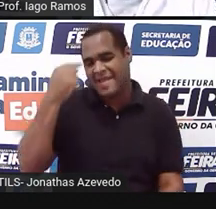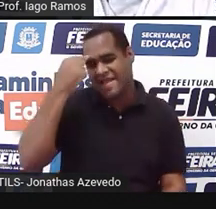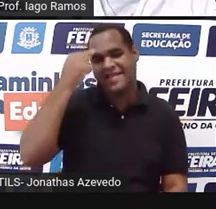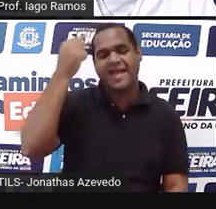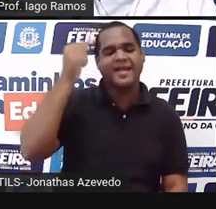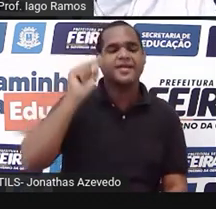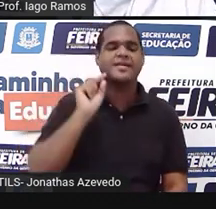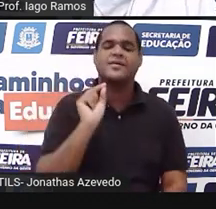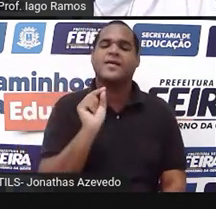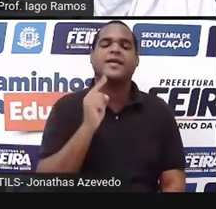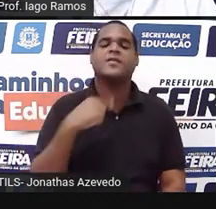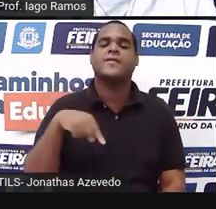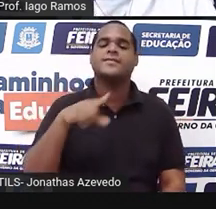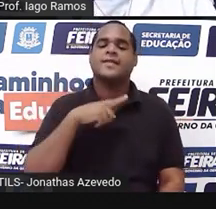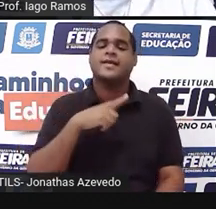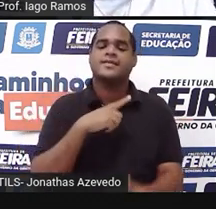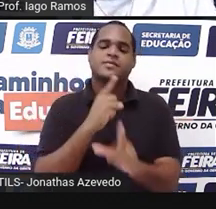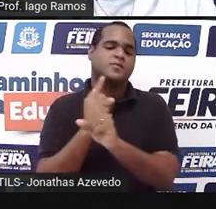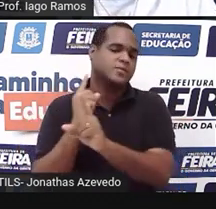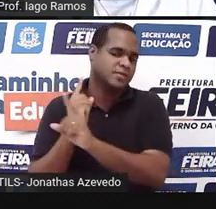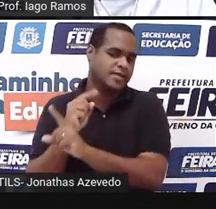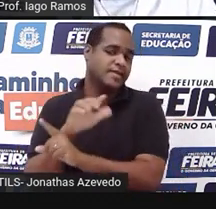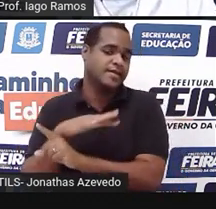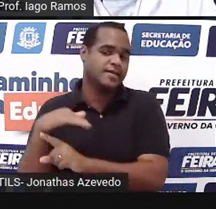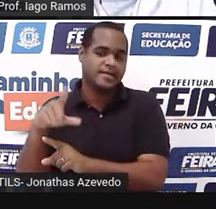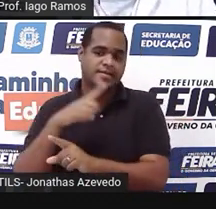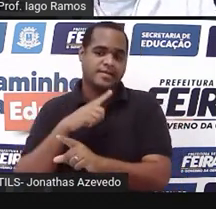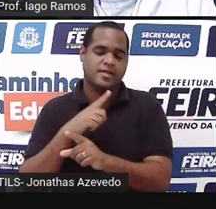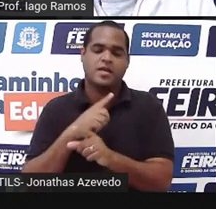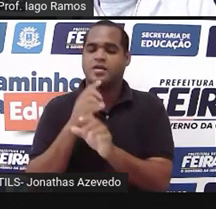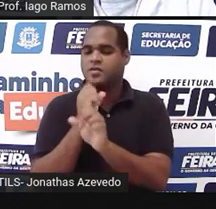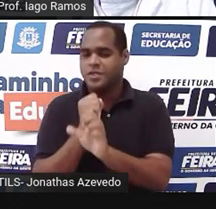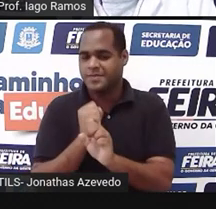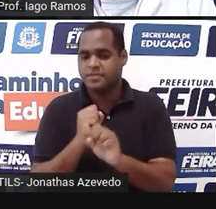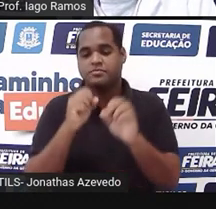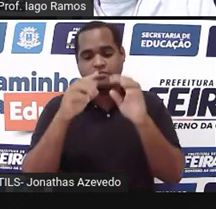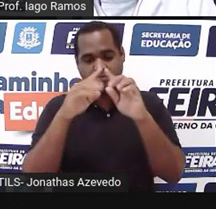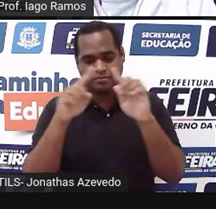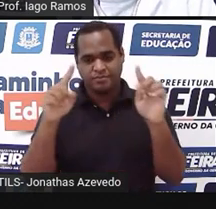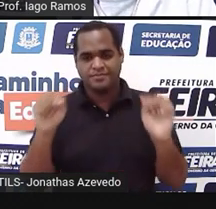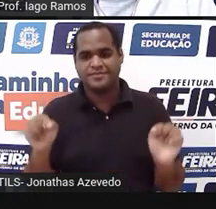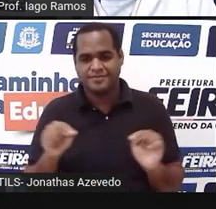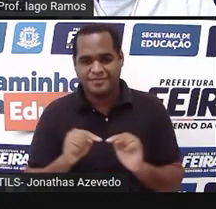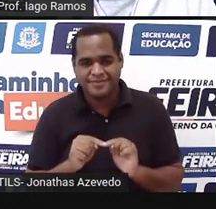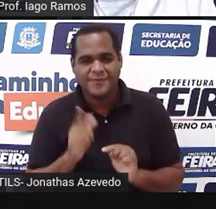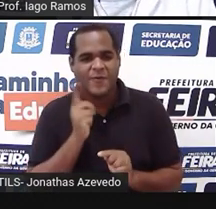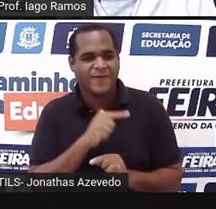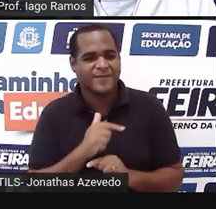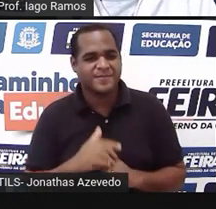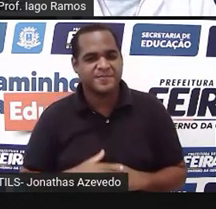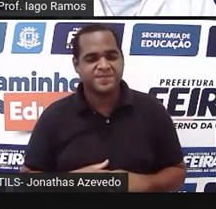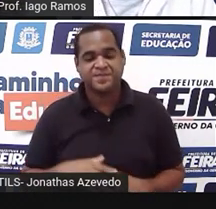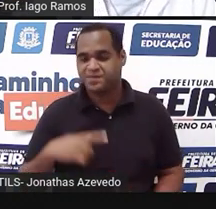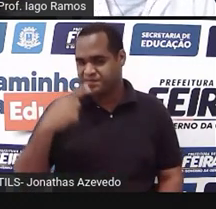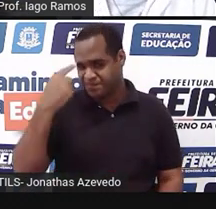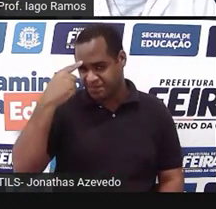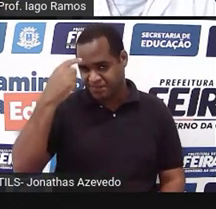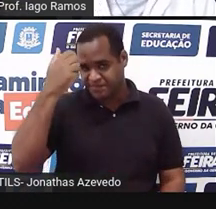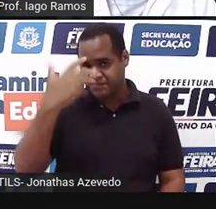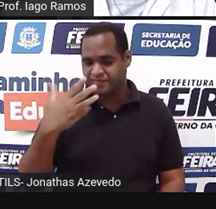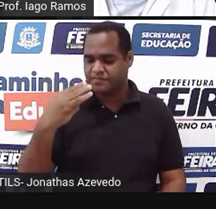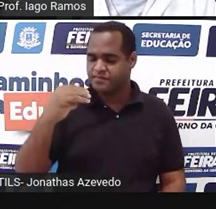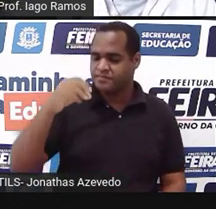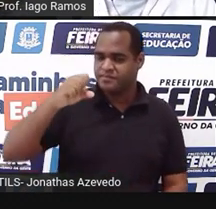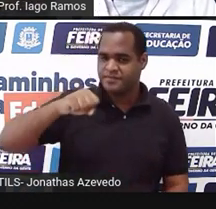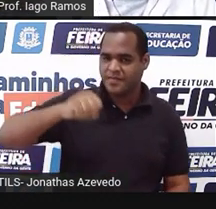ideia para a gente encontrar uma forma de calcular a área de um trapézio certo é a ideia eu vou te dar